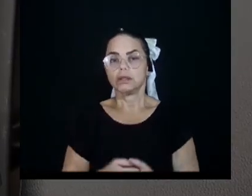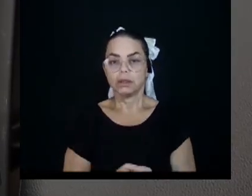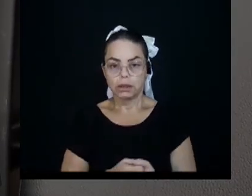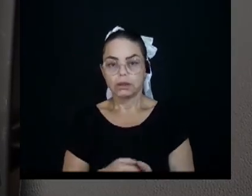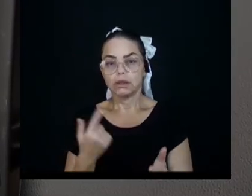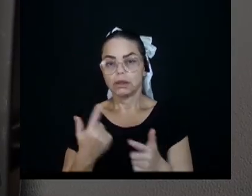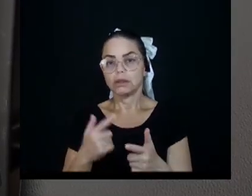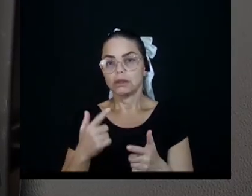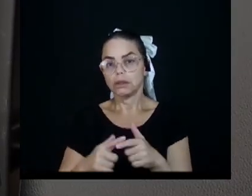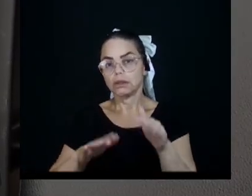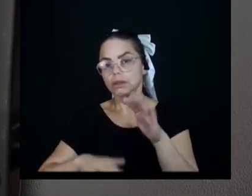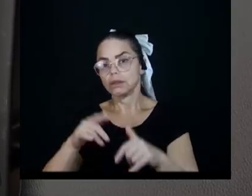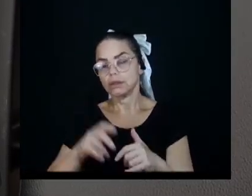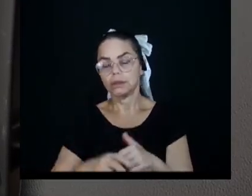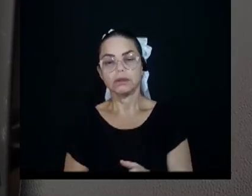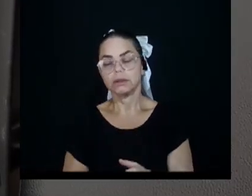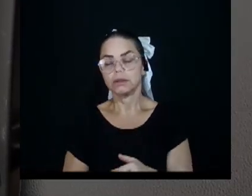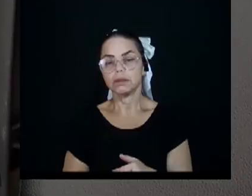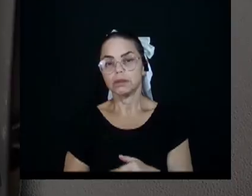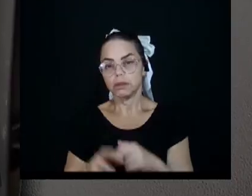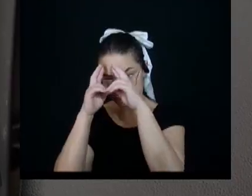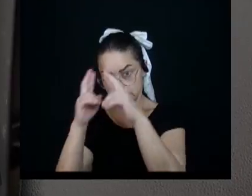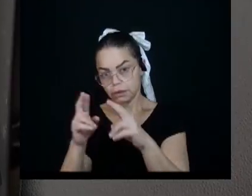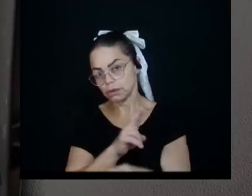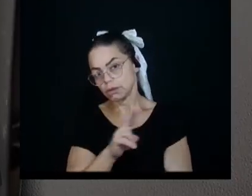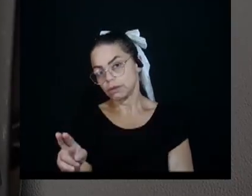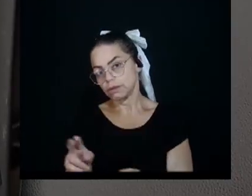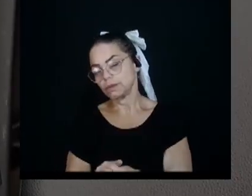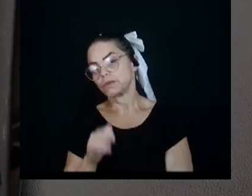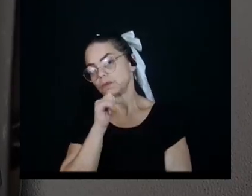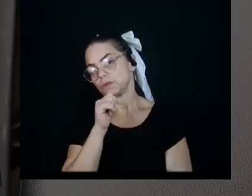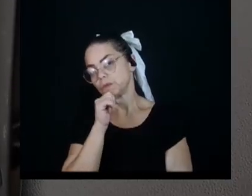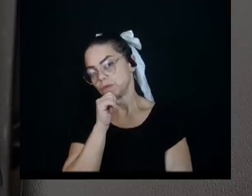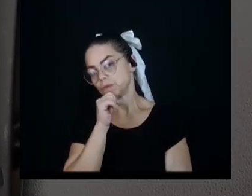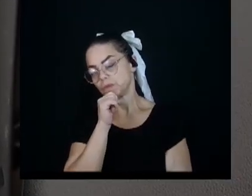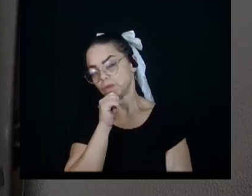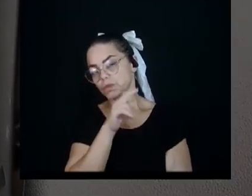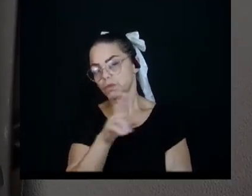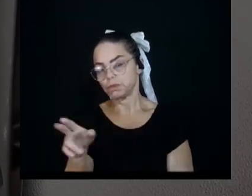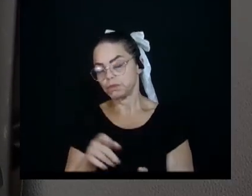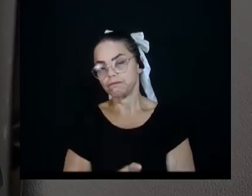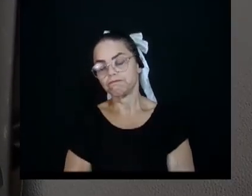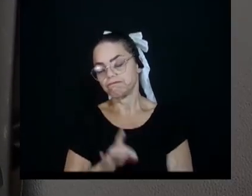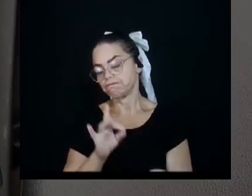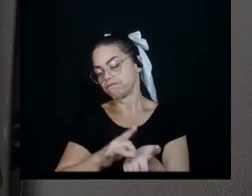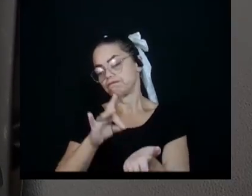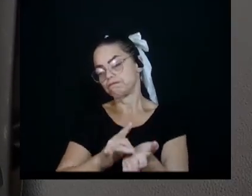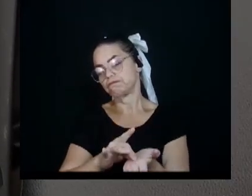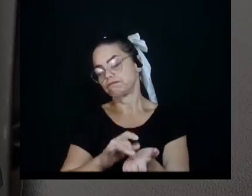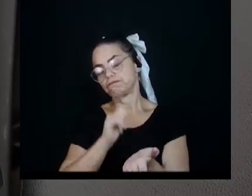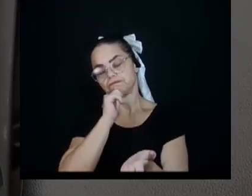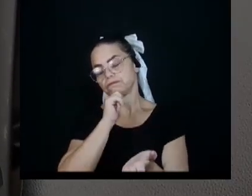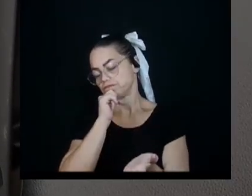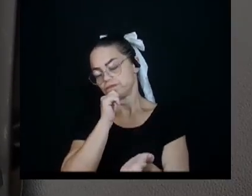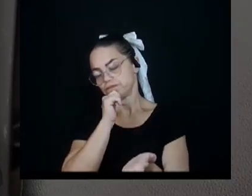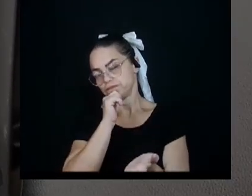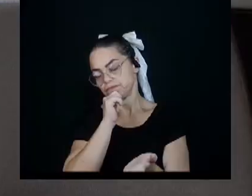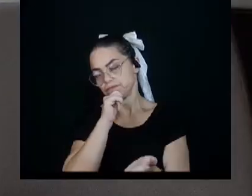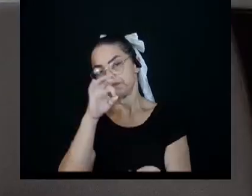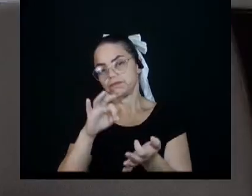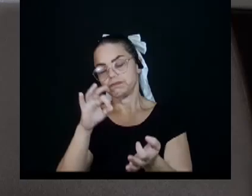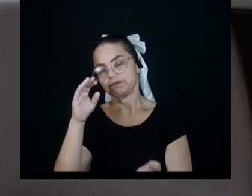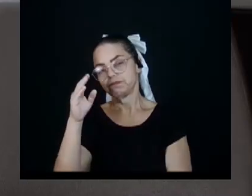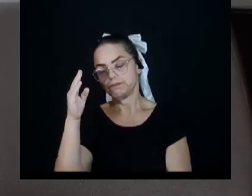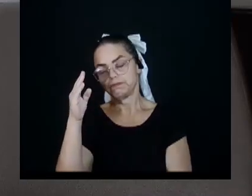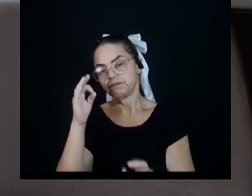escola só vai respeitar o nome que ainda é o nome oficial e ainda não foi, o processo judicial ainda não concluiu.